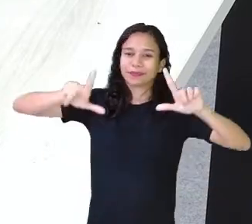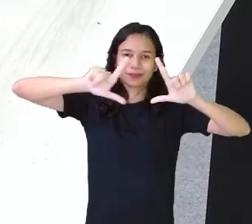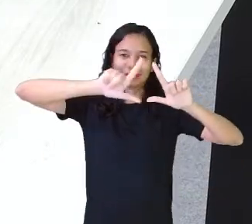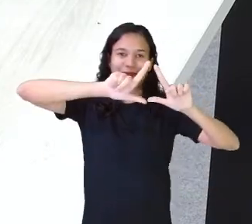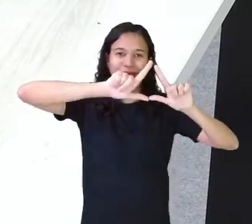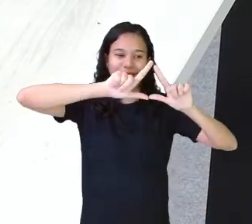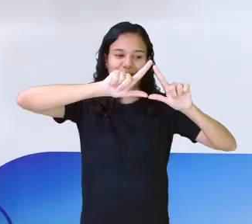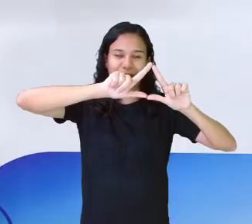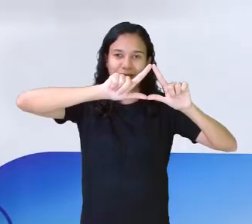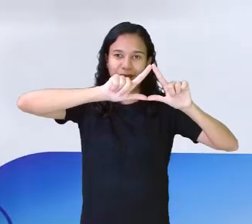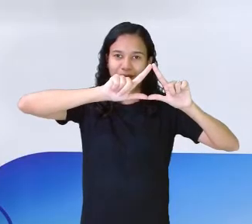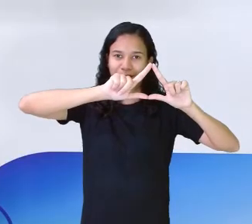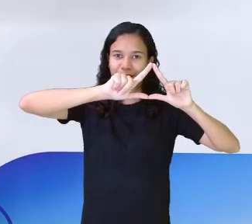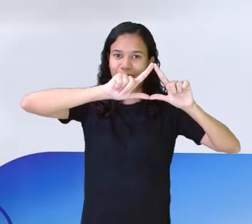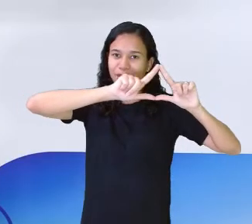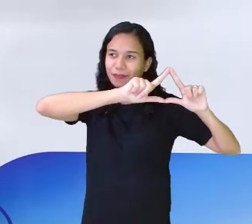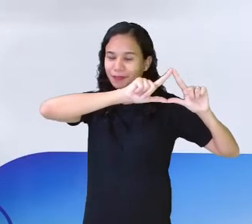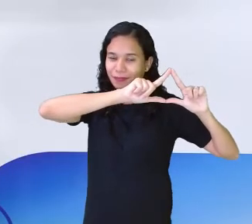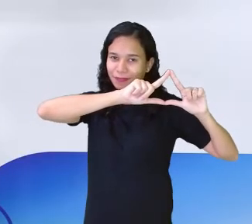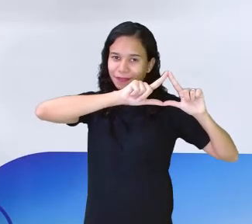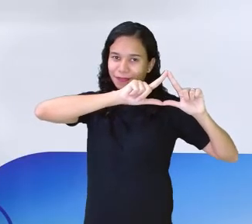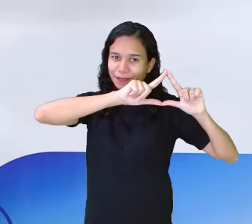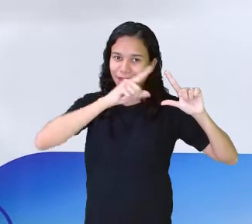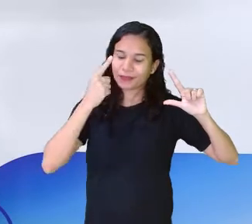triângulo. Triângulo, gente.